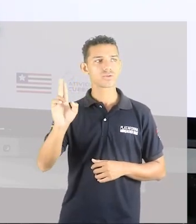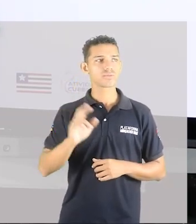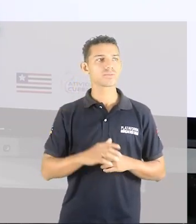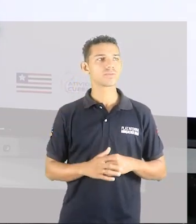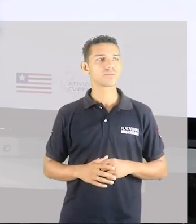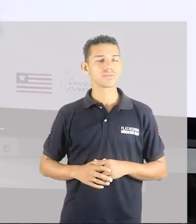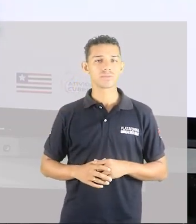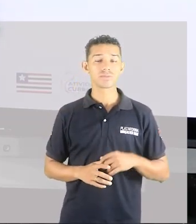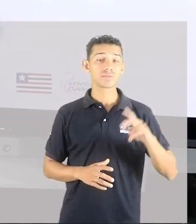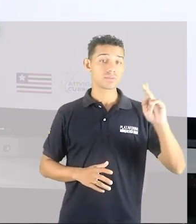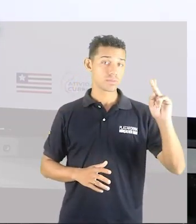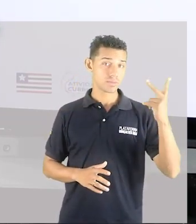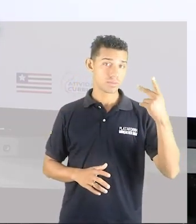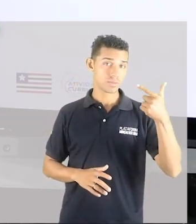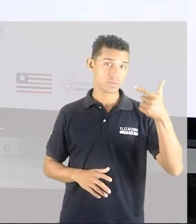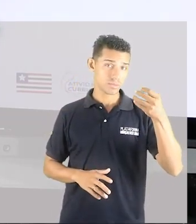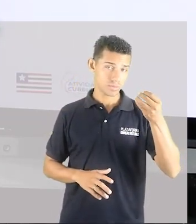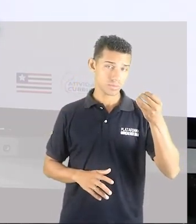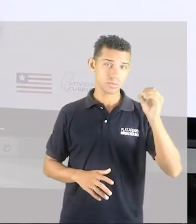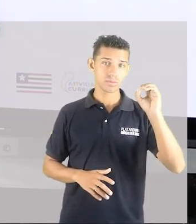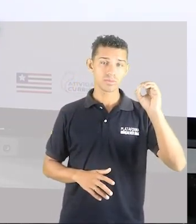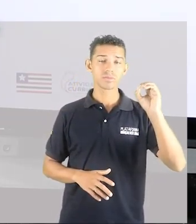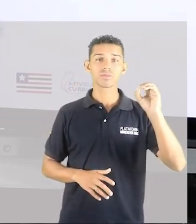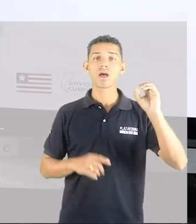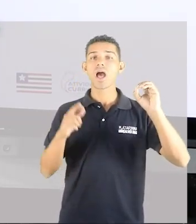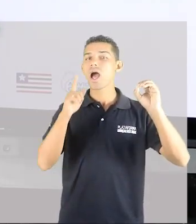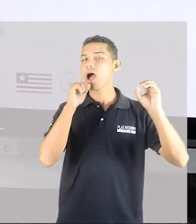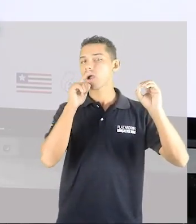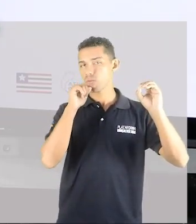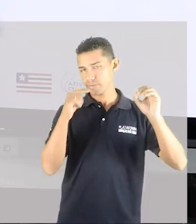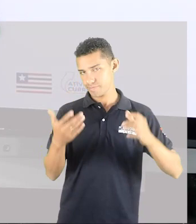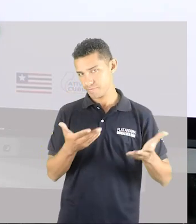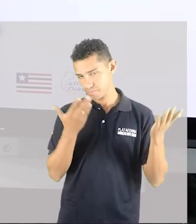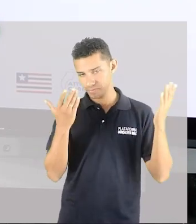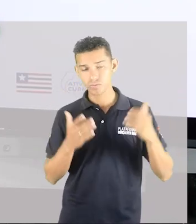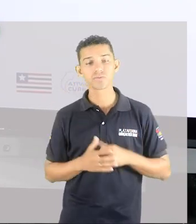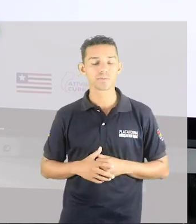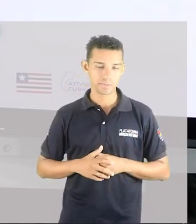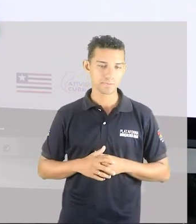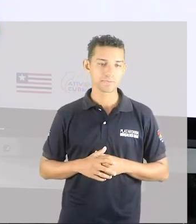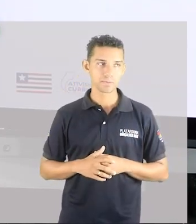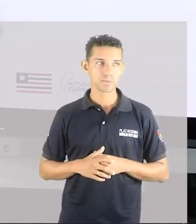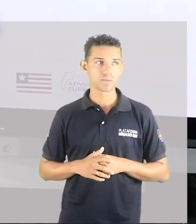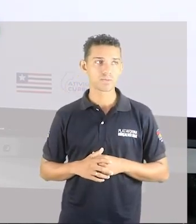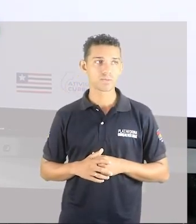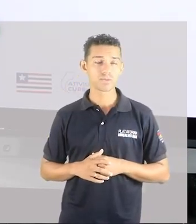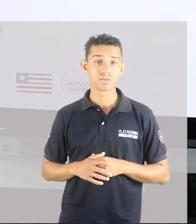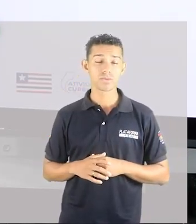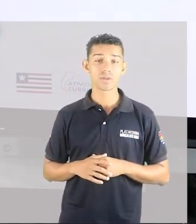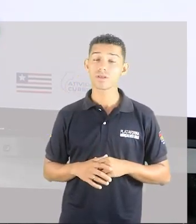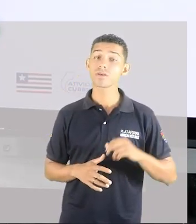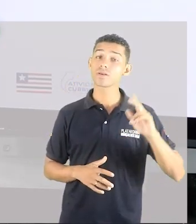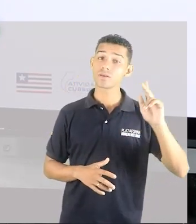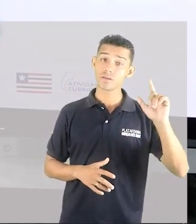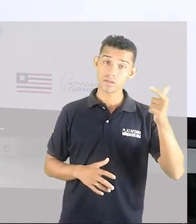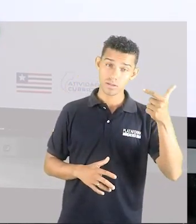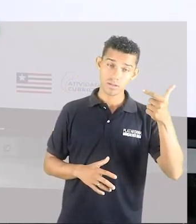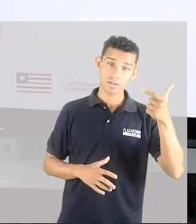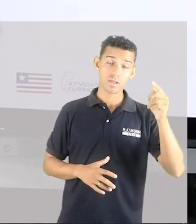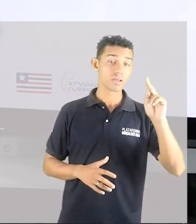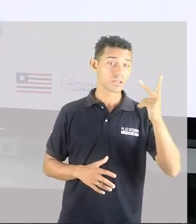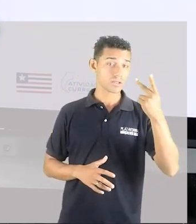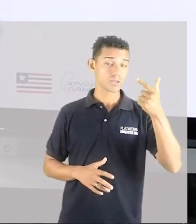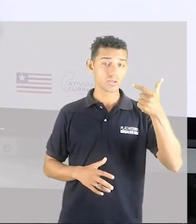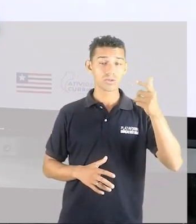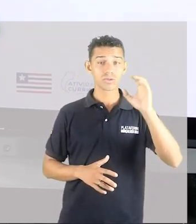Isso aqui é água. Tá bom? Quando você faz isso aqui, ó, ali você já tem água